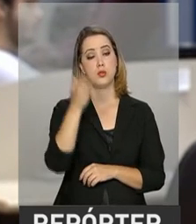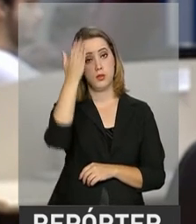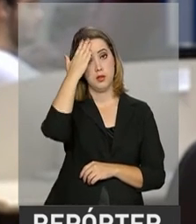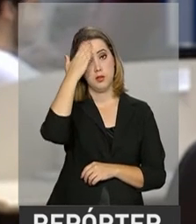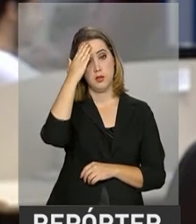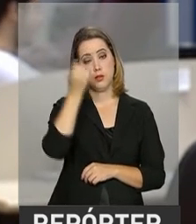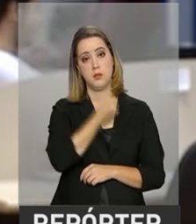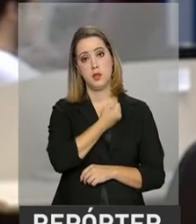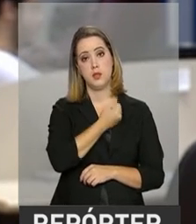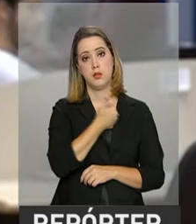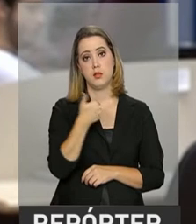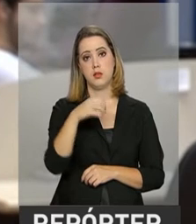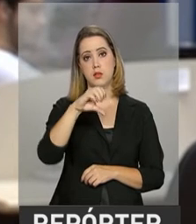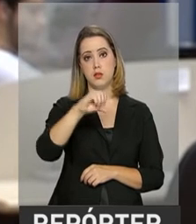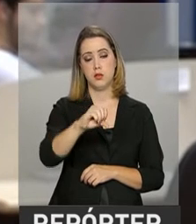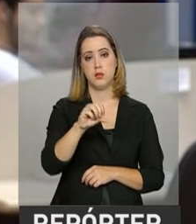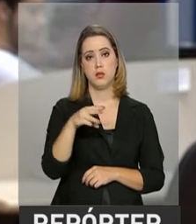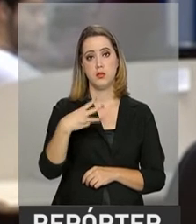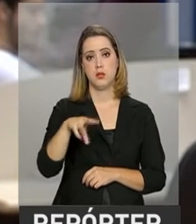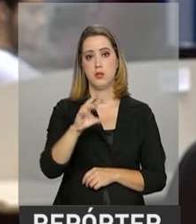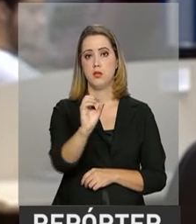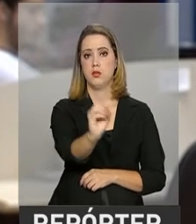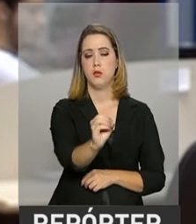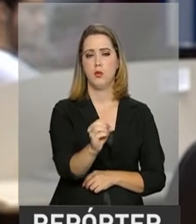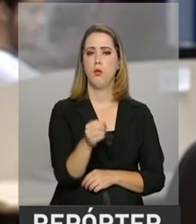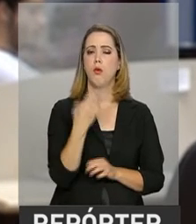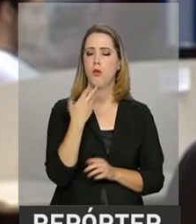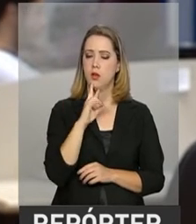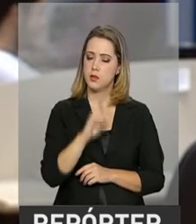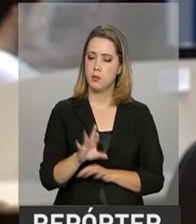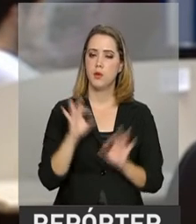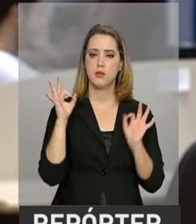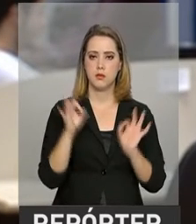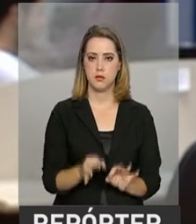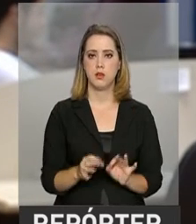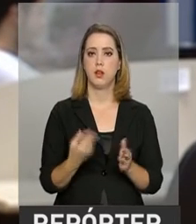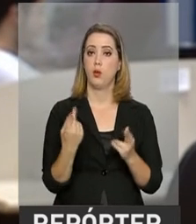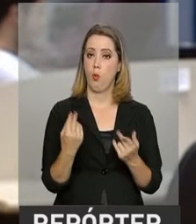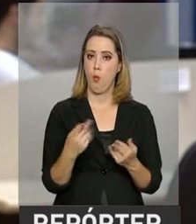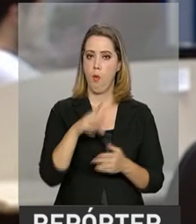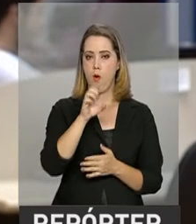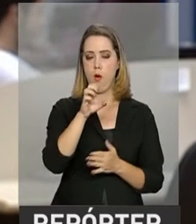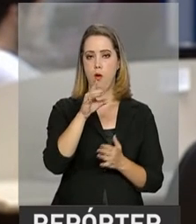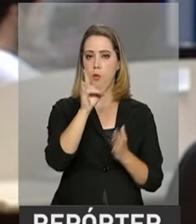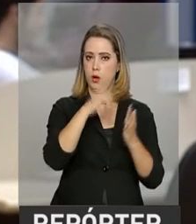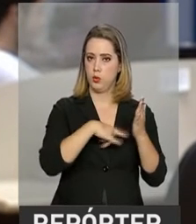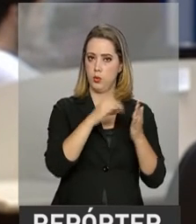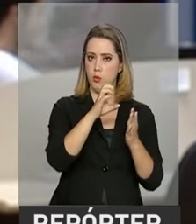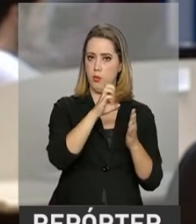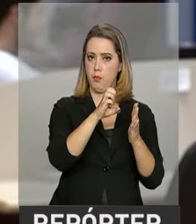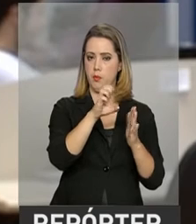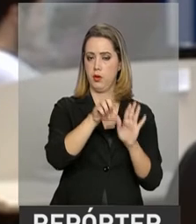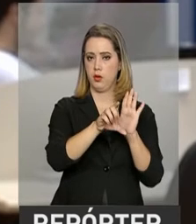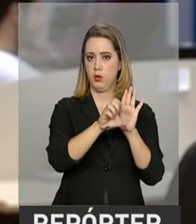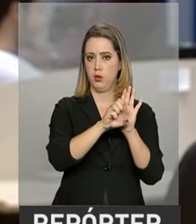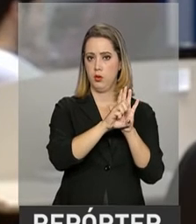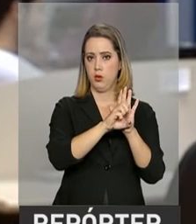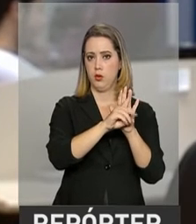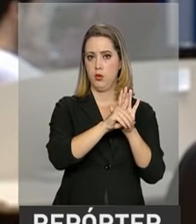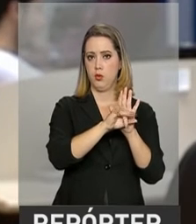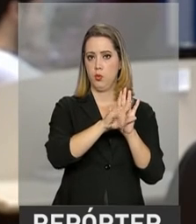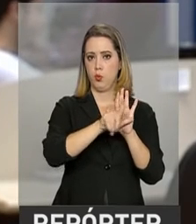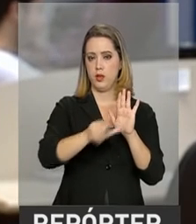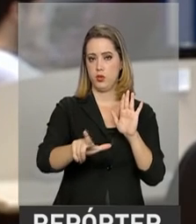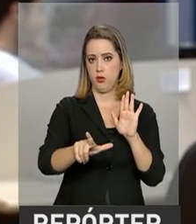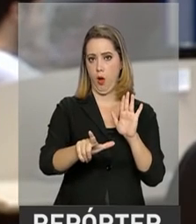às notas em 19 de março, como previsto no edital. Com o resultado em mãos, os estudantes já podem consultar vagas ofertadas